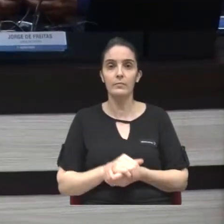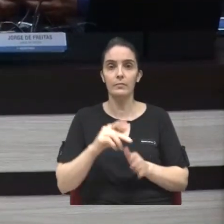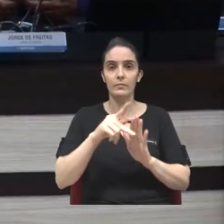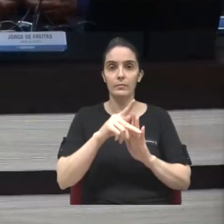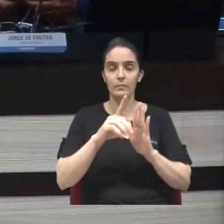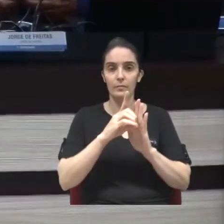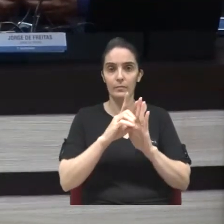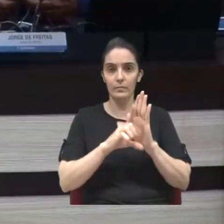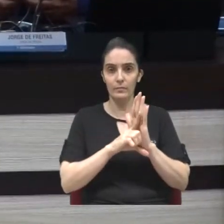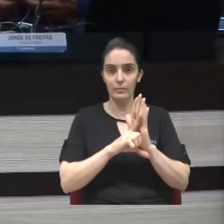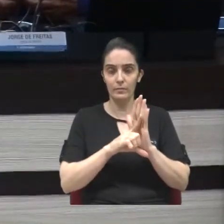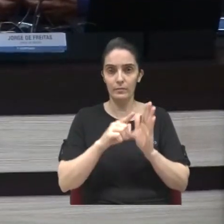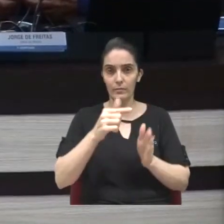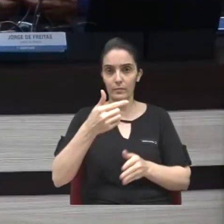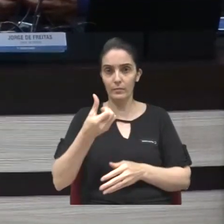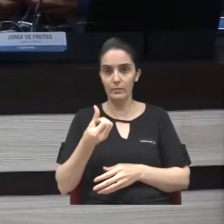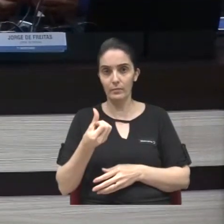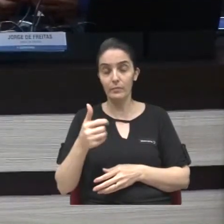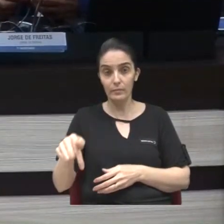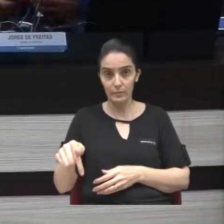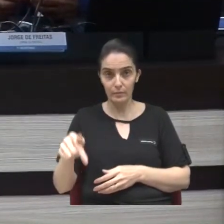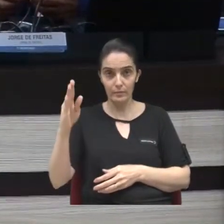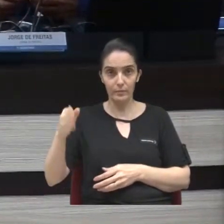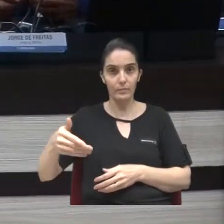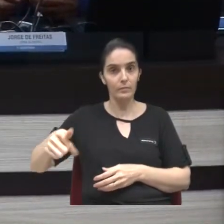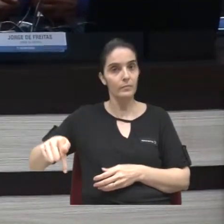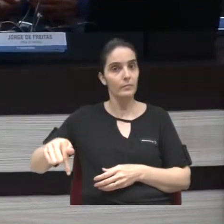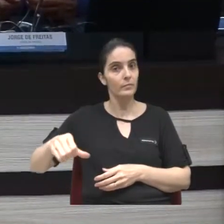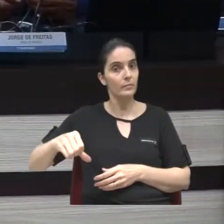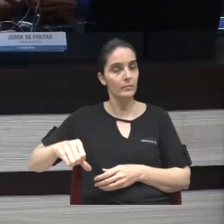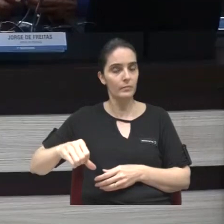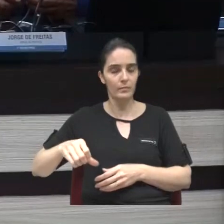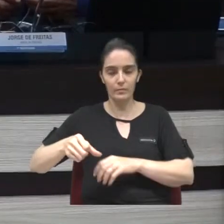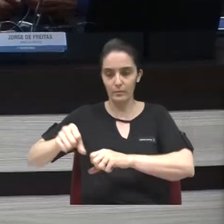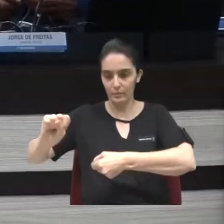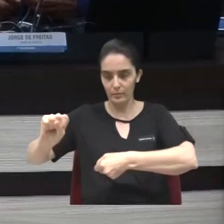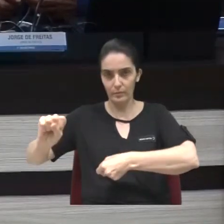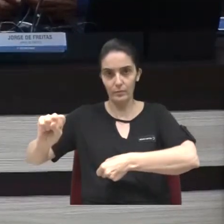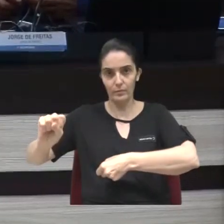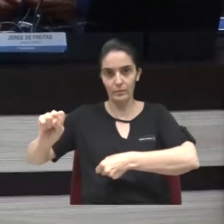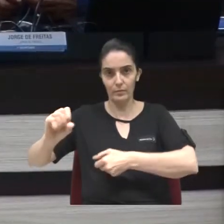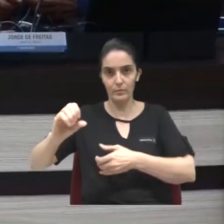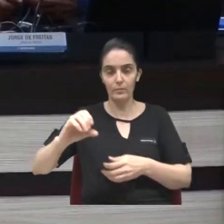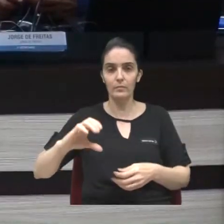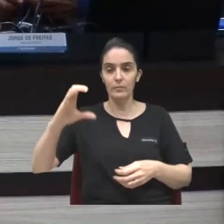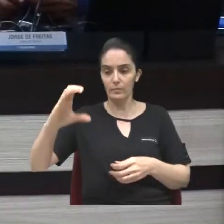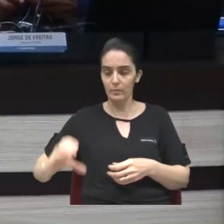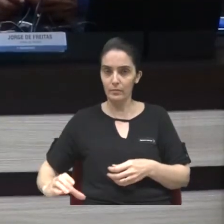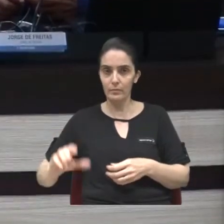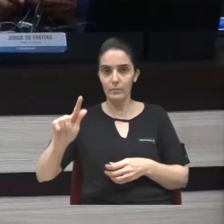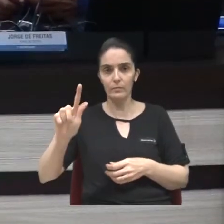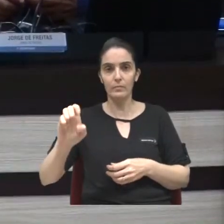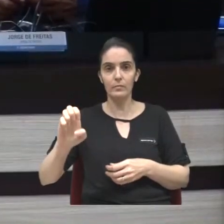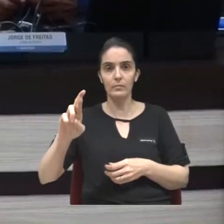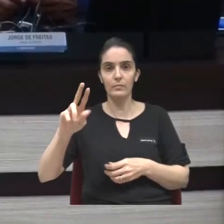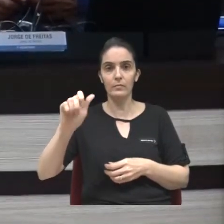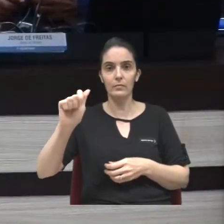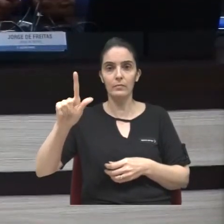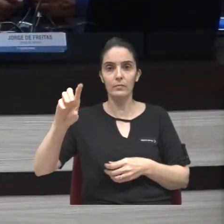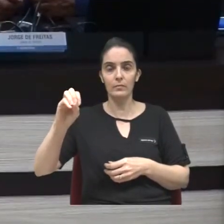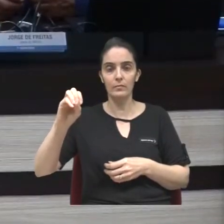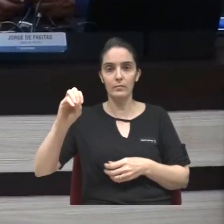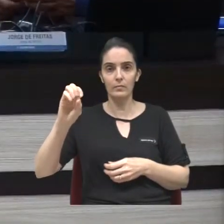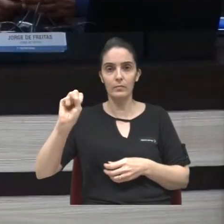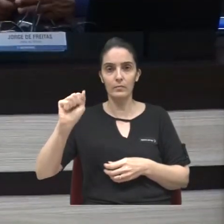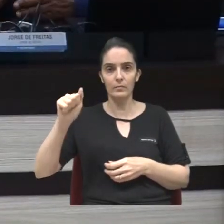Legislativo 27/2019 concede o título de cidadão limeirense ao senhor Geraldo Antônio dos Santos, pelos relevantes